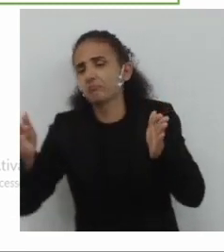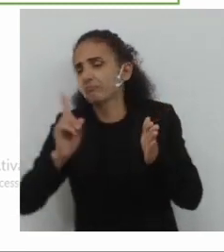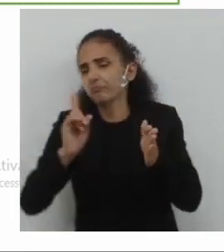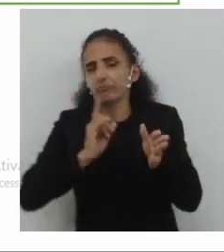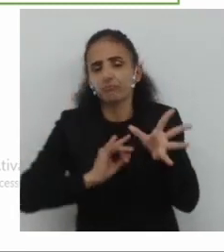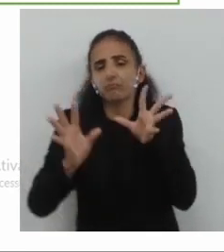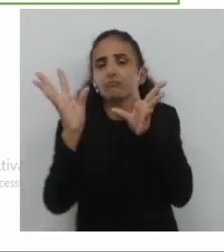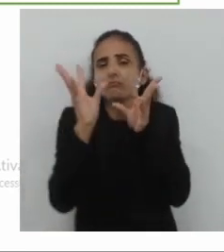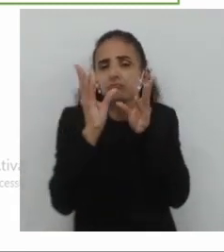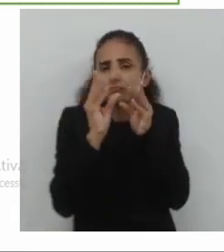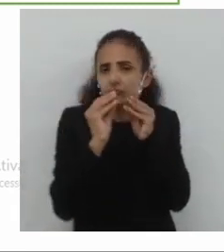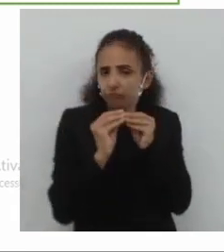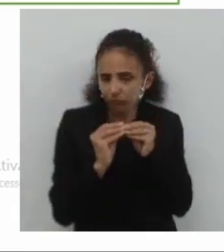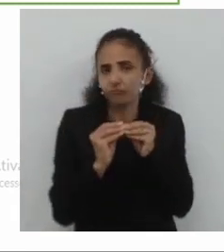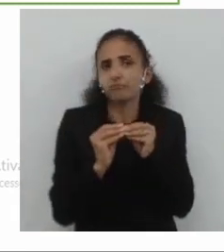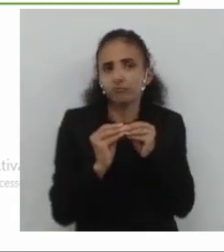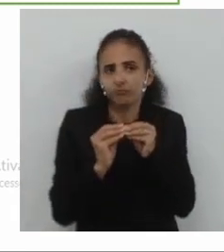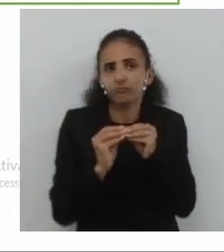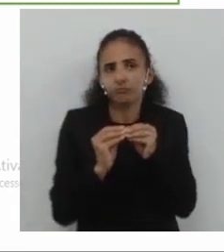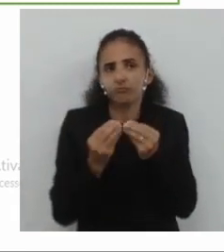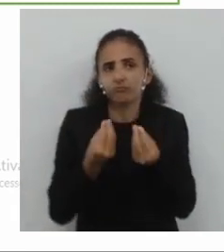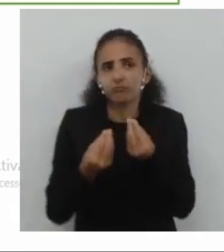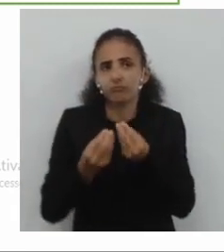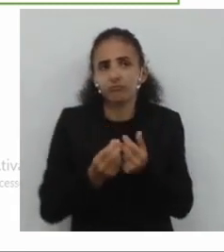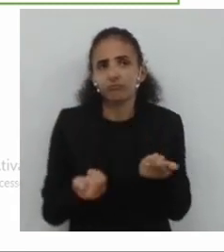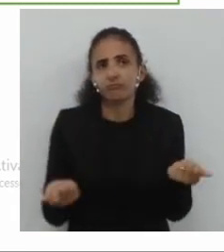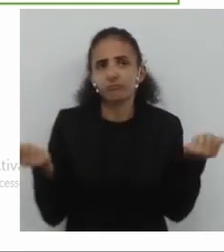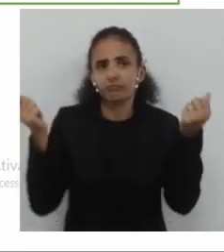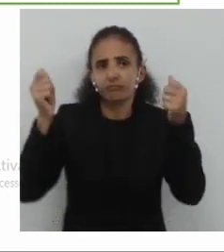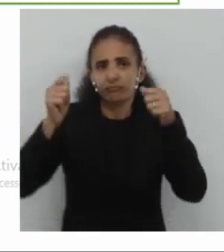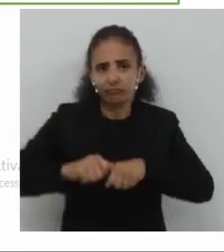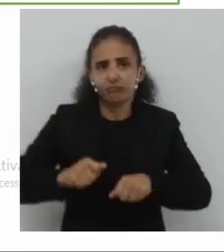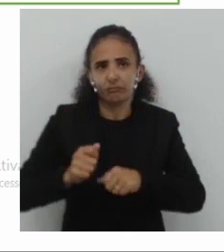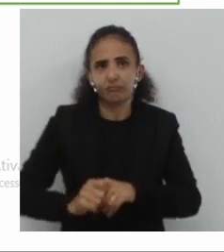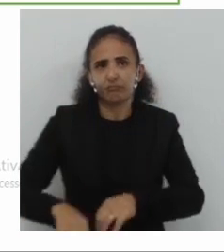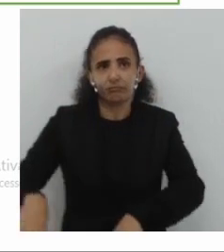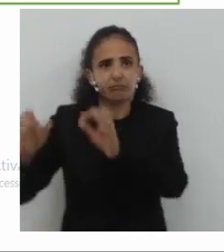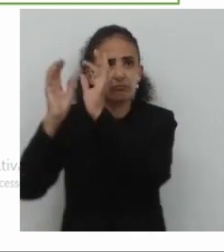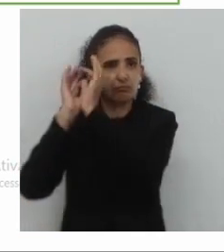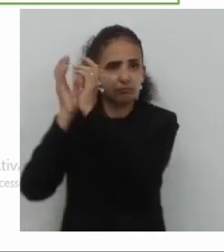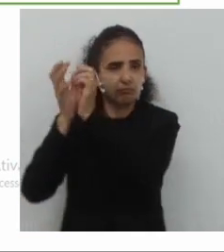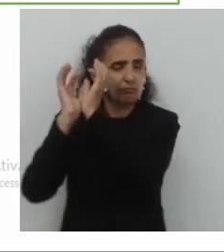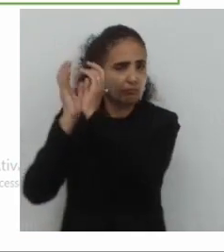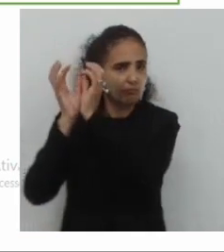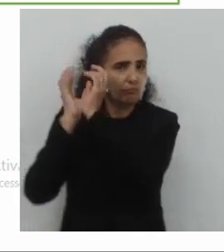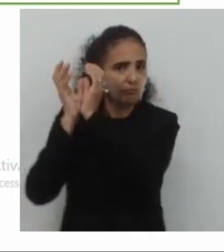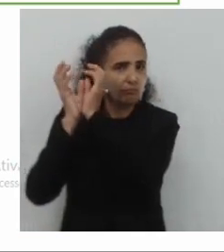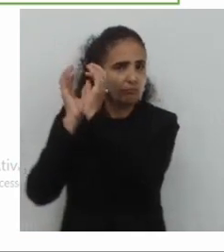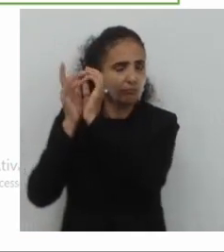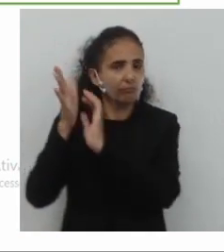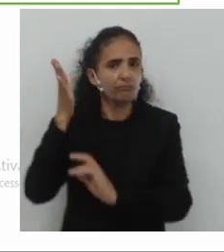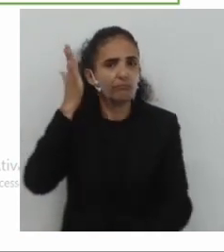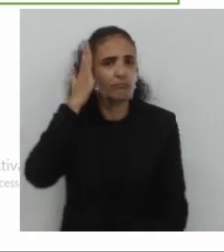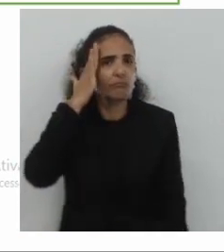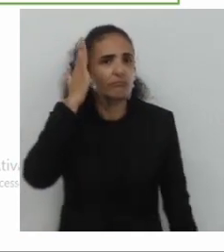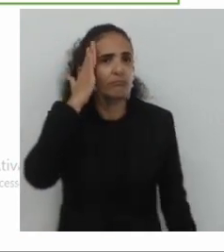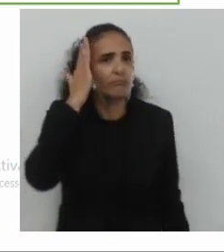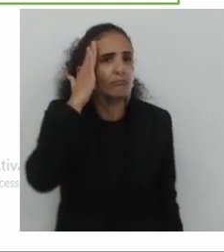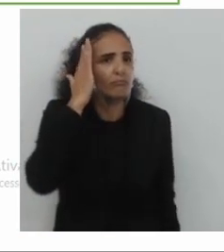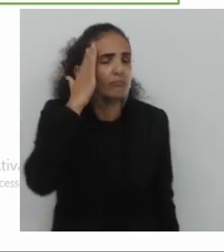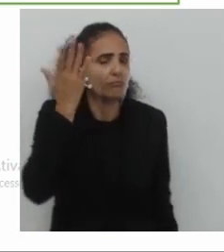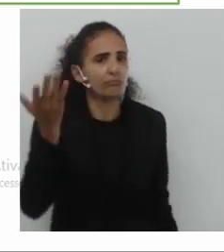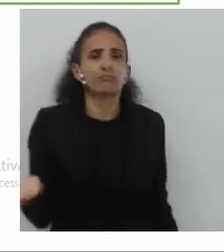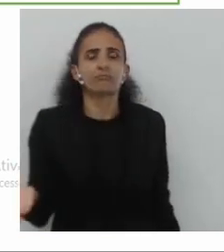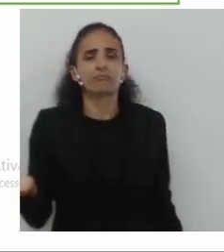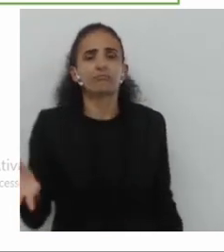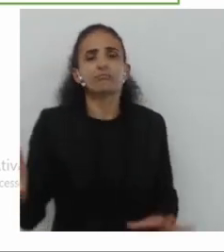estender. Décimo, letra D, desculpe-me, capacidade de raciocínio. Então, ter a capacidade do